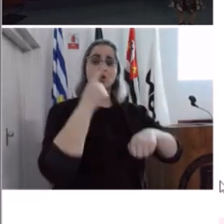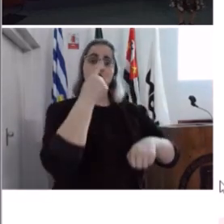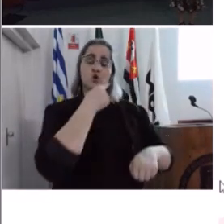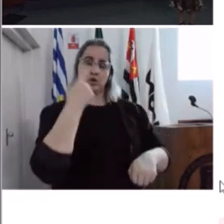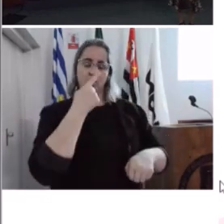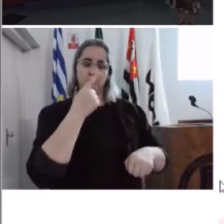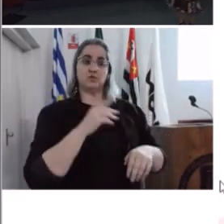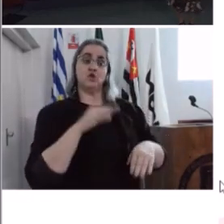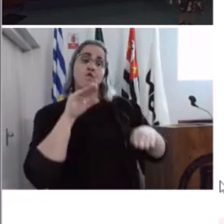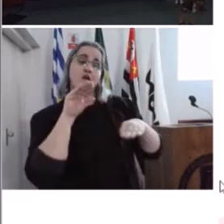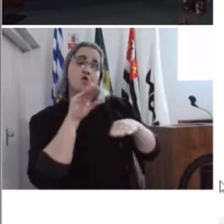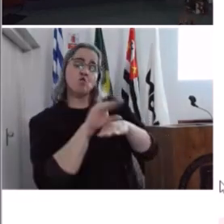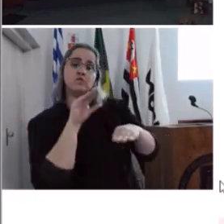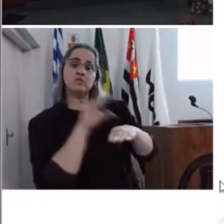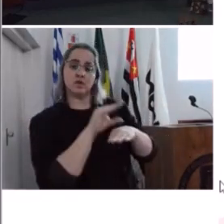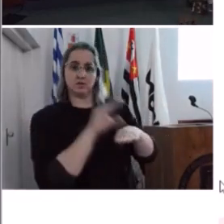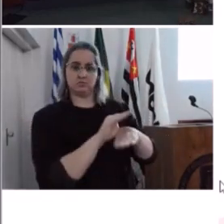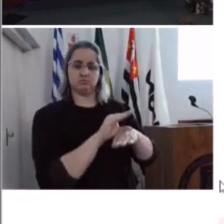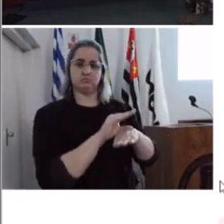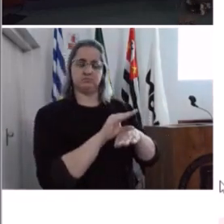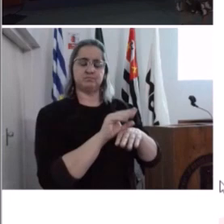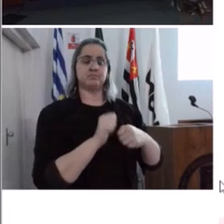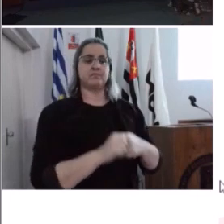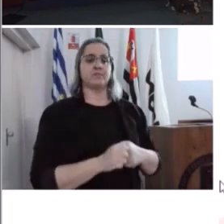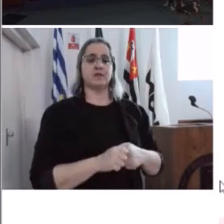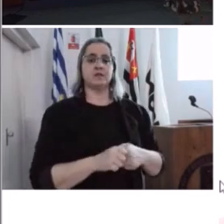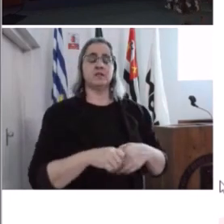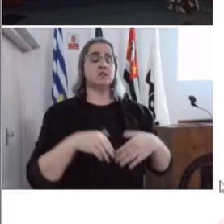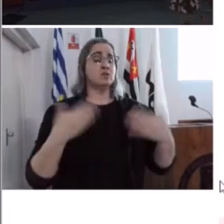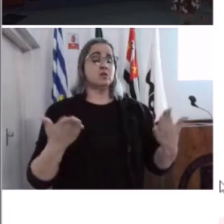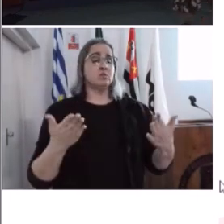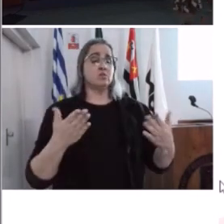âmbito, gente? No âmbito do complexo